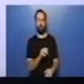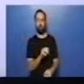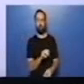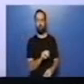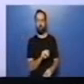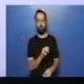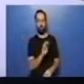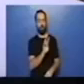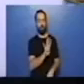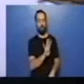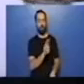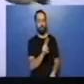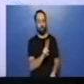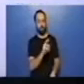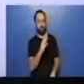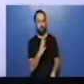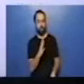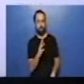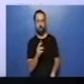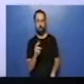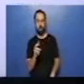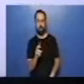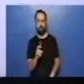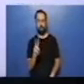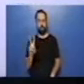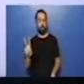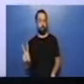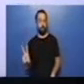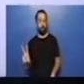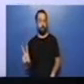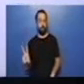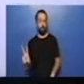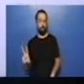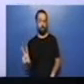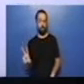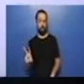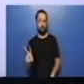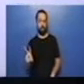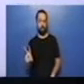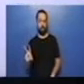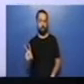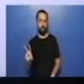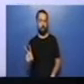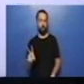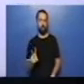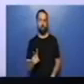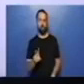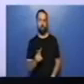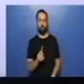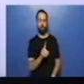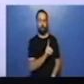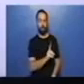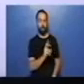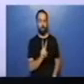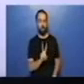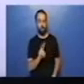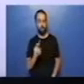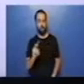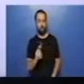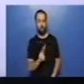dividido por 2, 24. 2 mais uma vez. 24 dividido por 2 dá